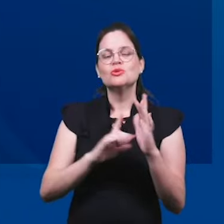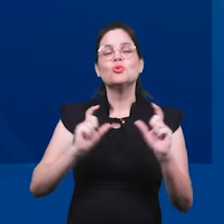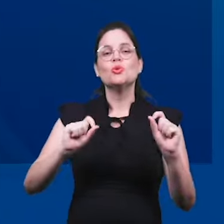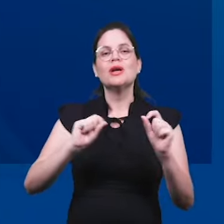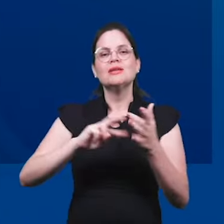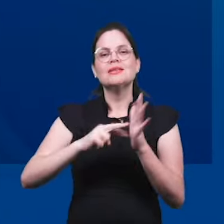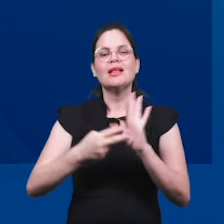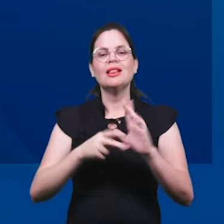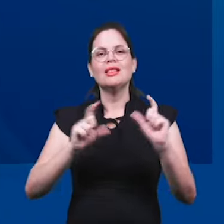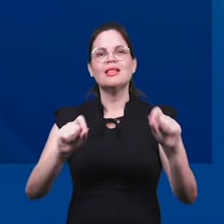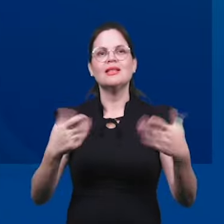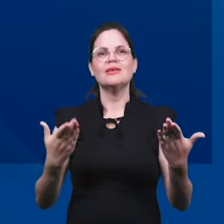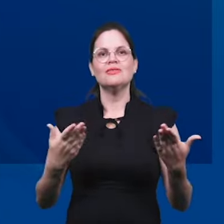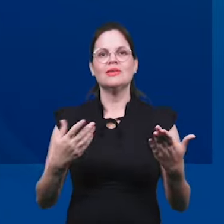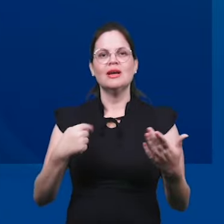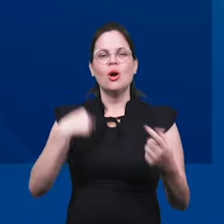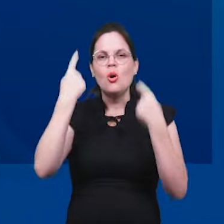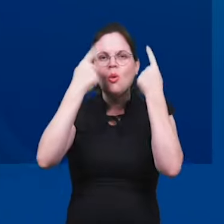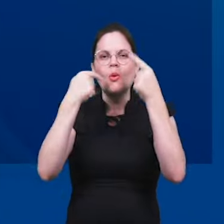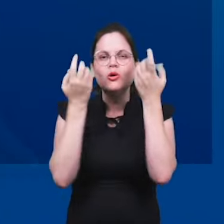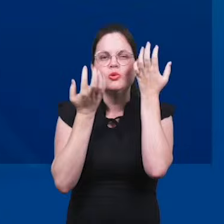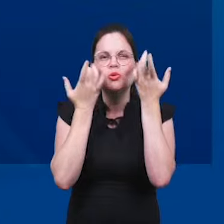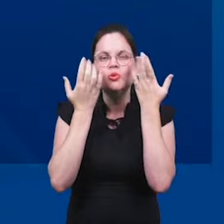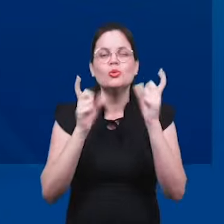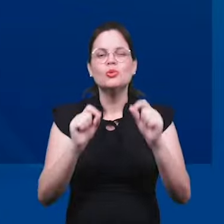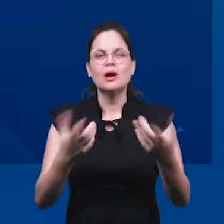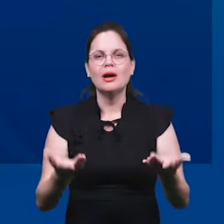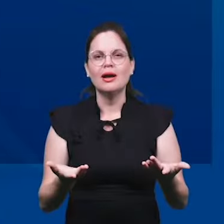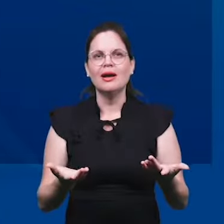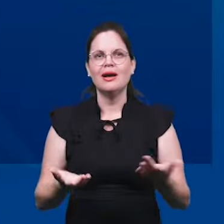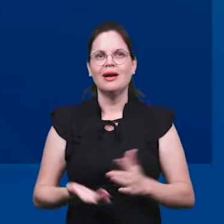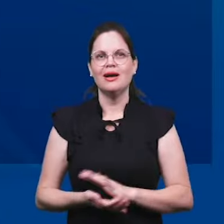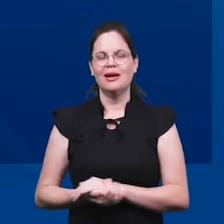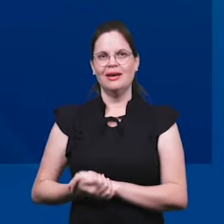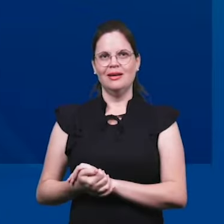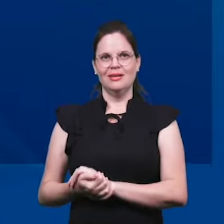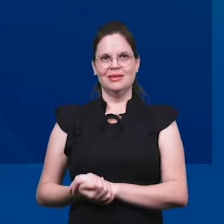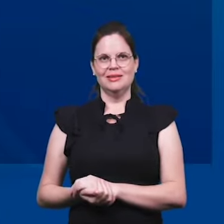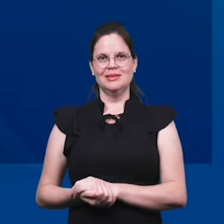expressão o Filho de Deus que tem os olhos como chama de fogo?